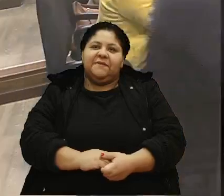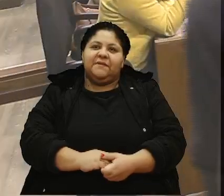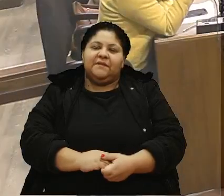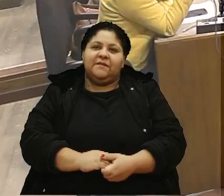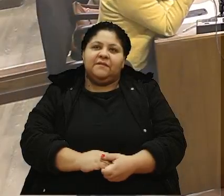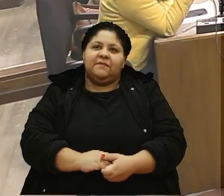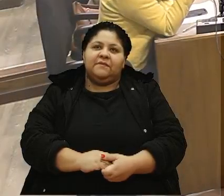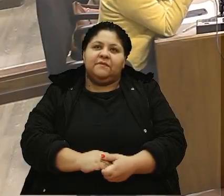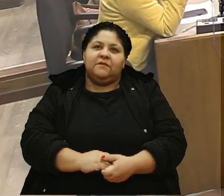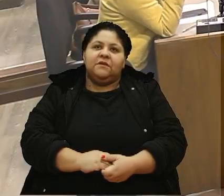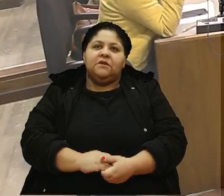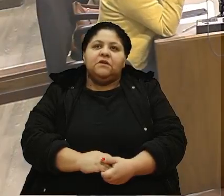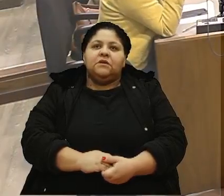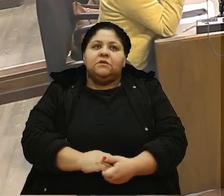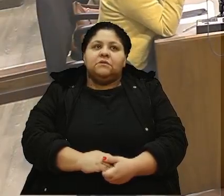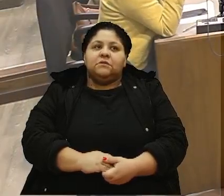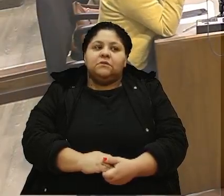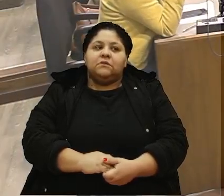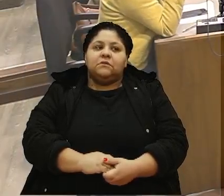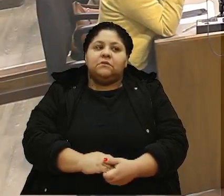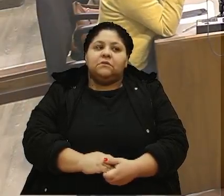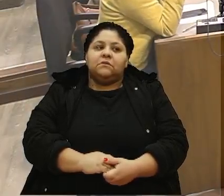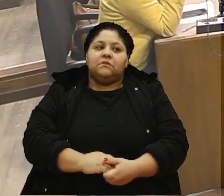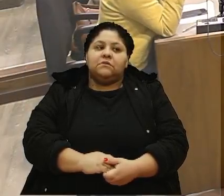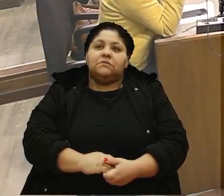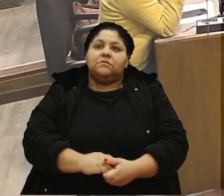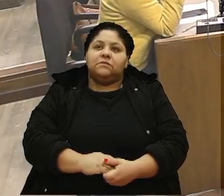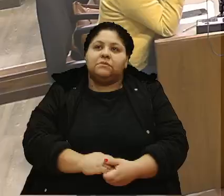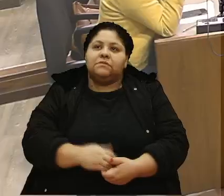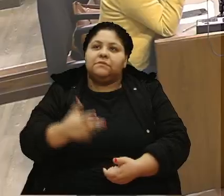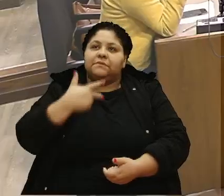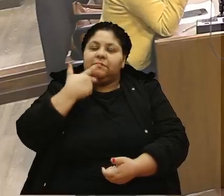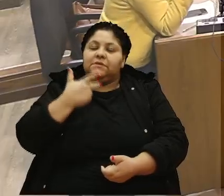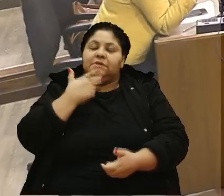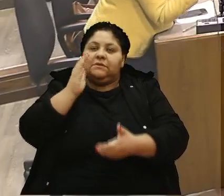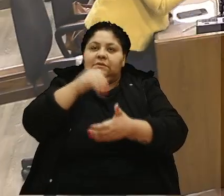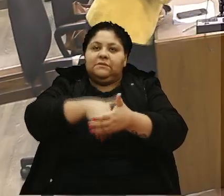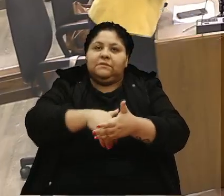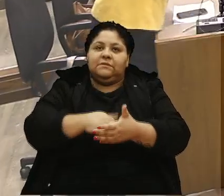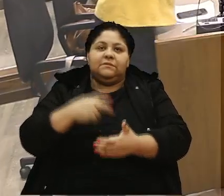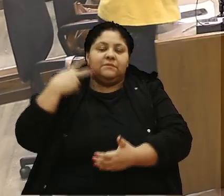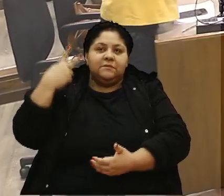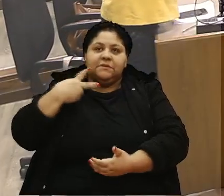responsabilidade. Para declarar voto, presidente. Para declarar voto, vereadora Rose.